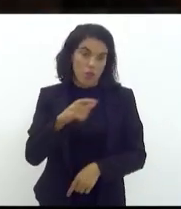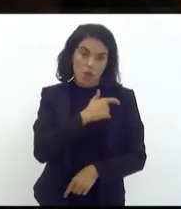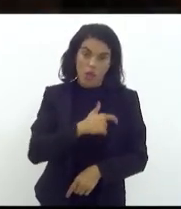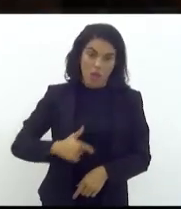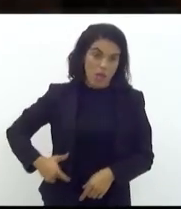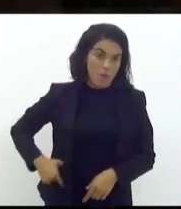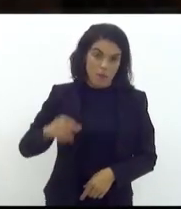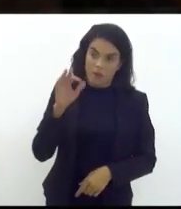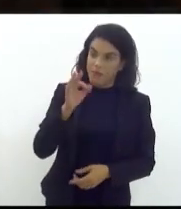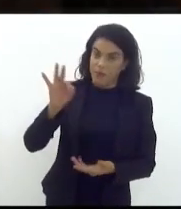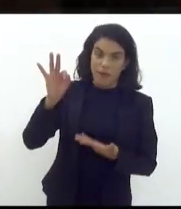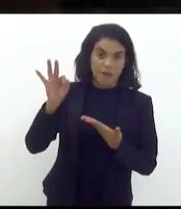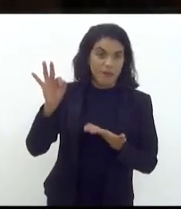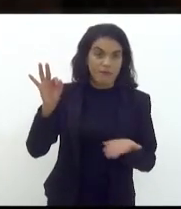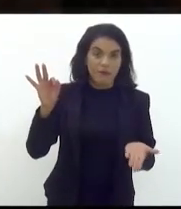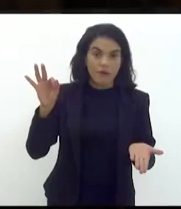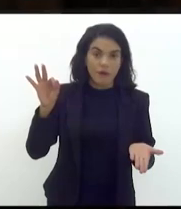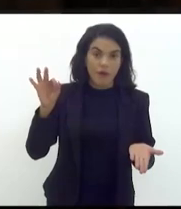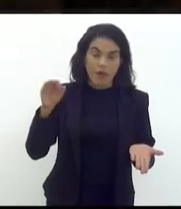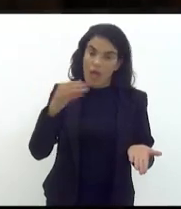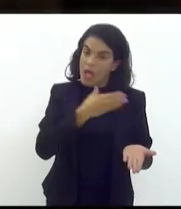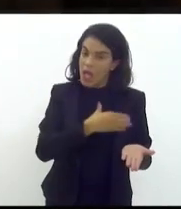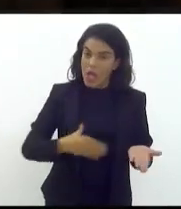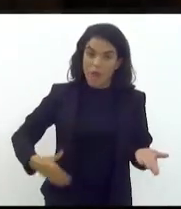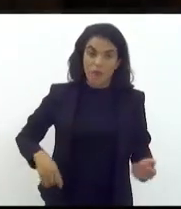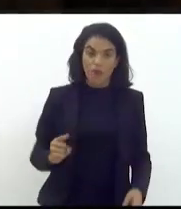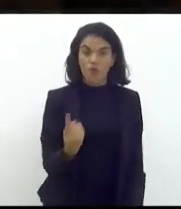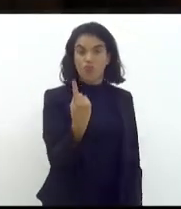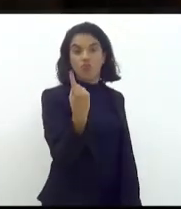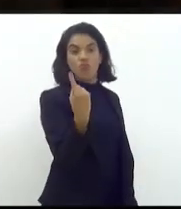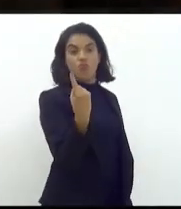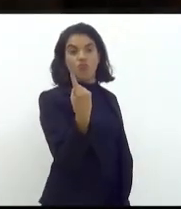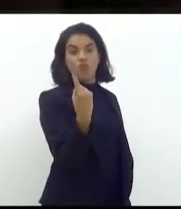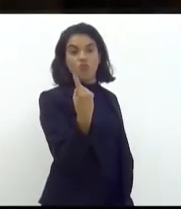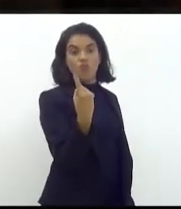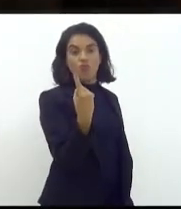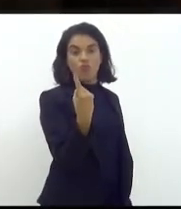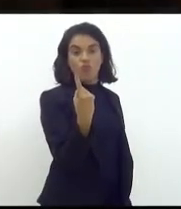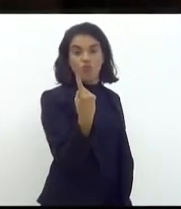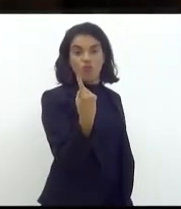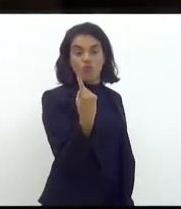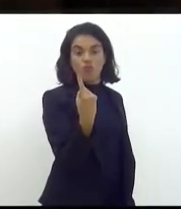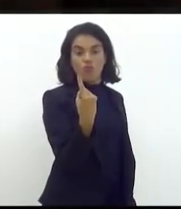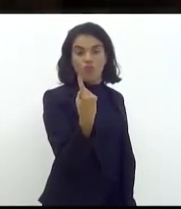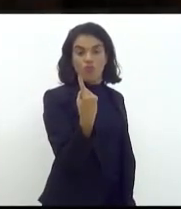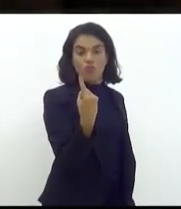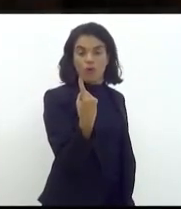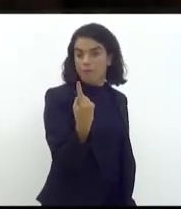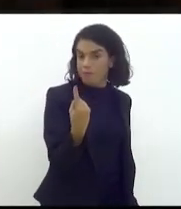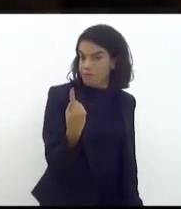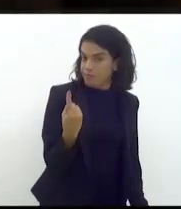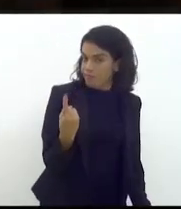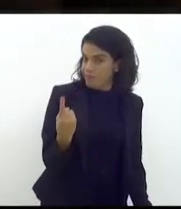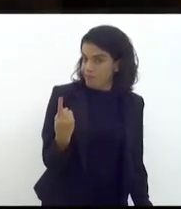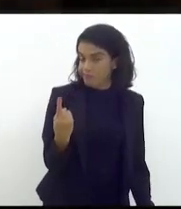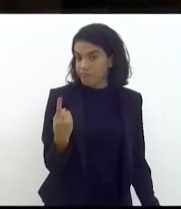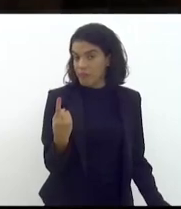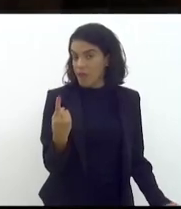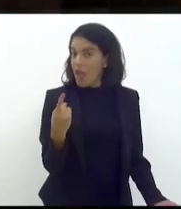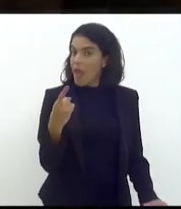Federativa é república unitária é quase você querendo